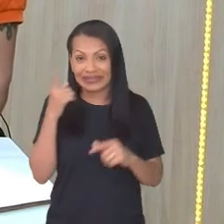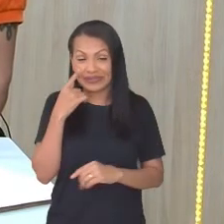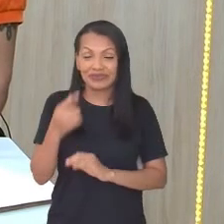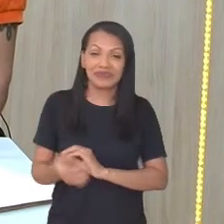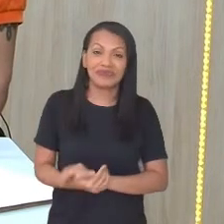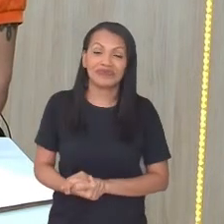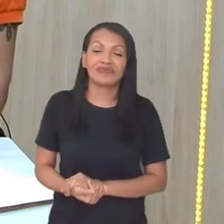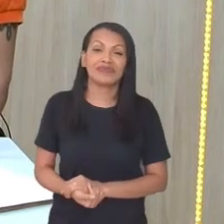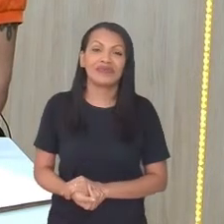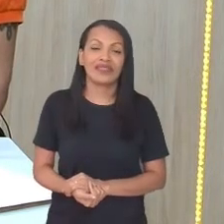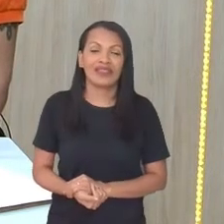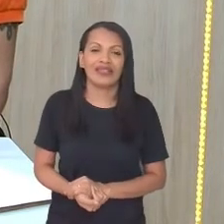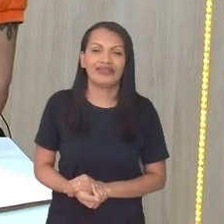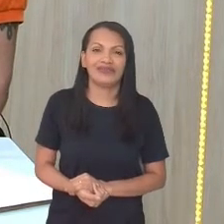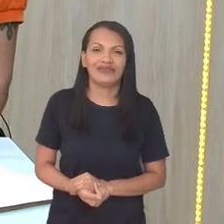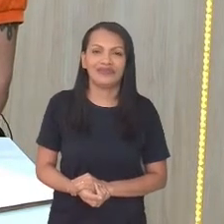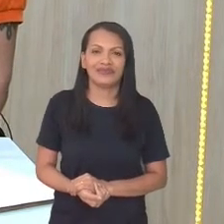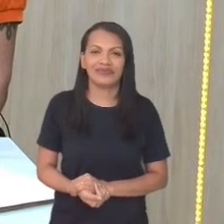ou a de lá?